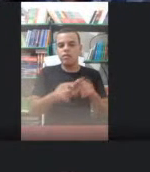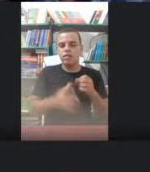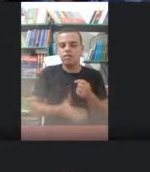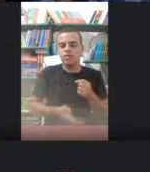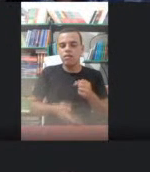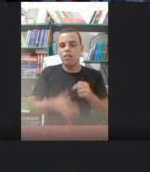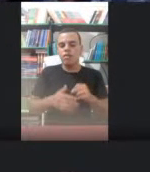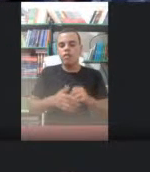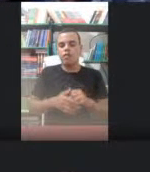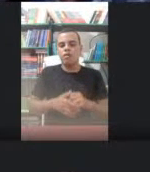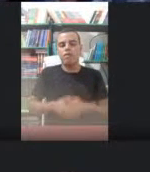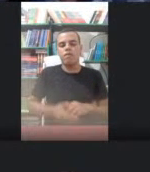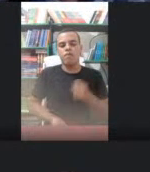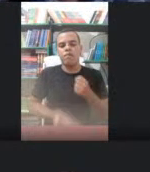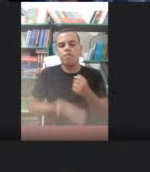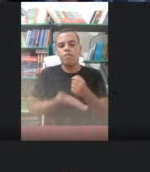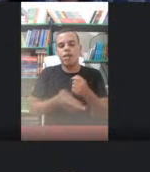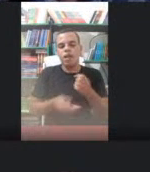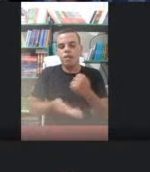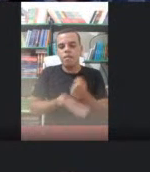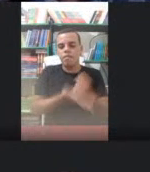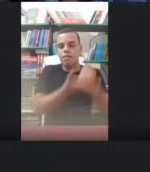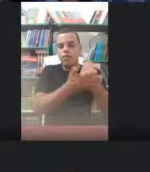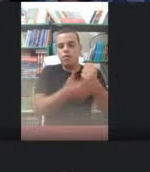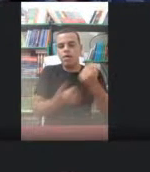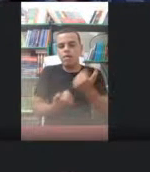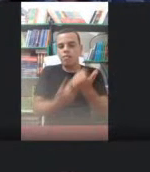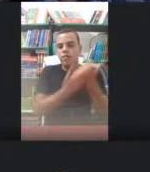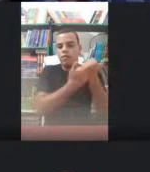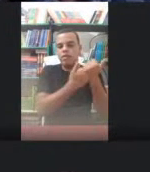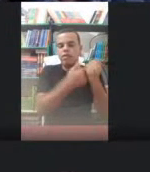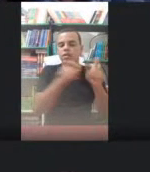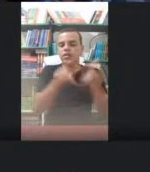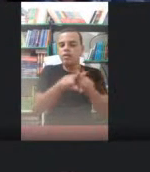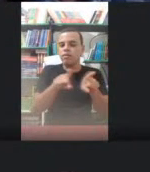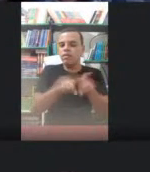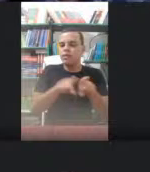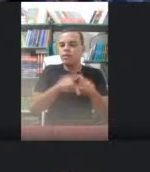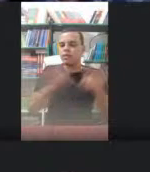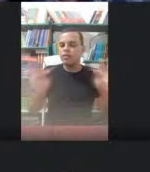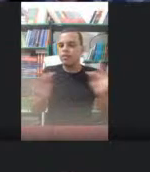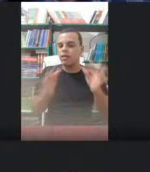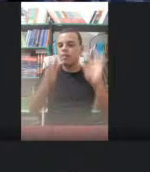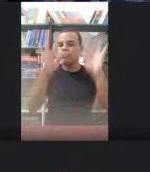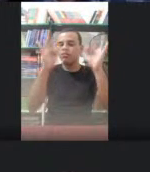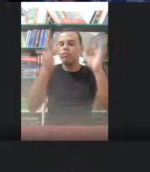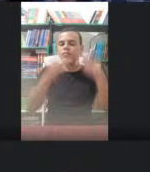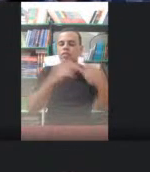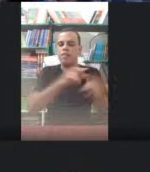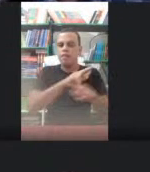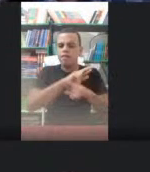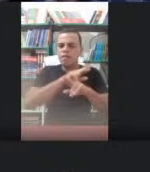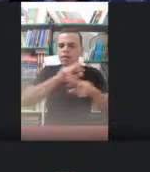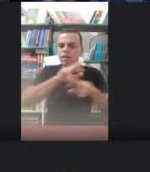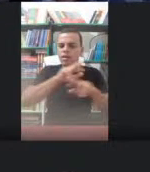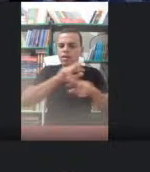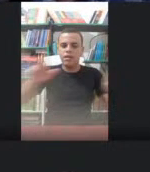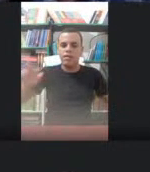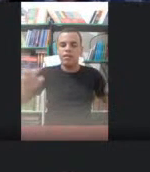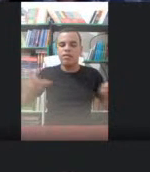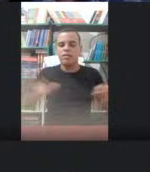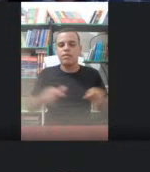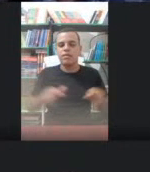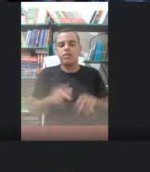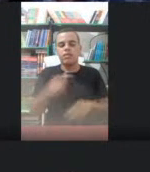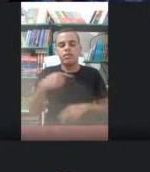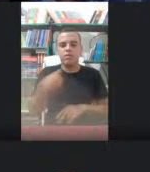assim, as pessoas estratégicas, na verdade, né, de vários serviços nossos, desde